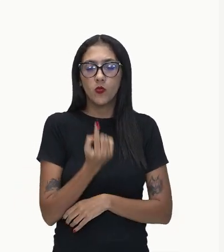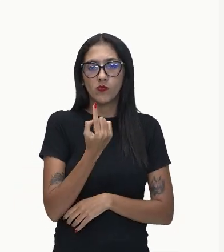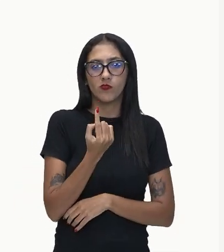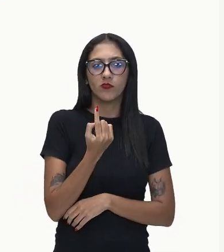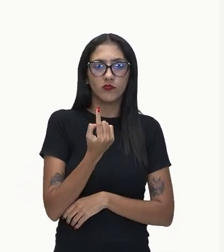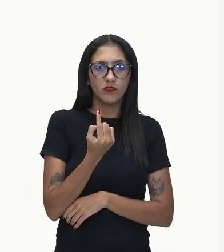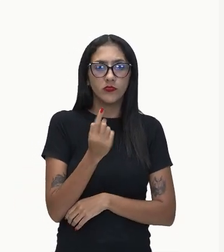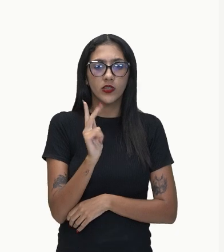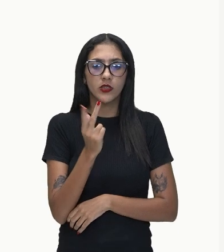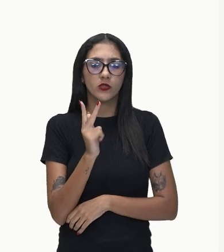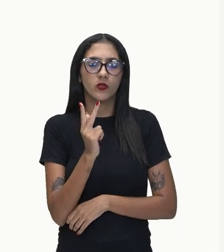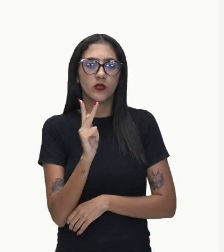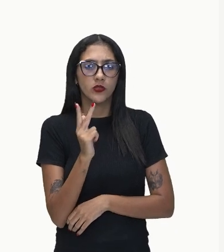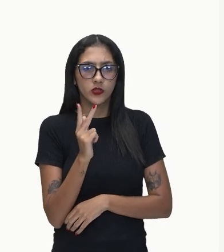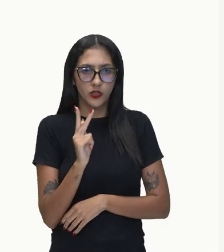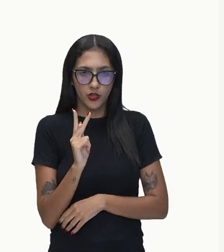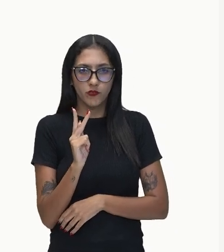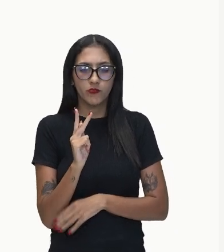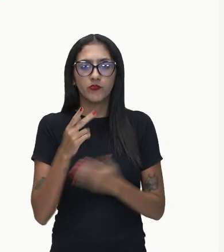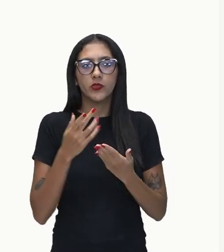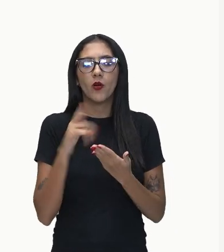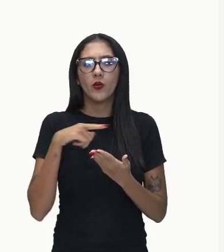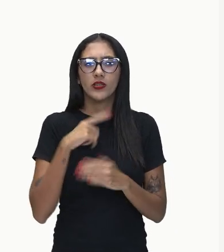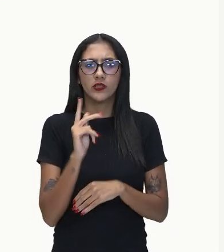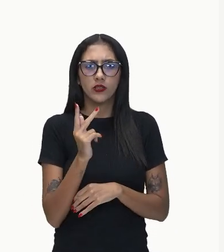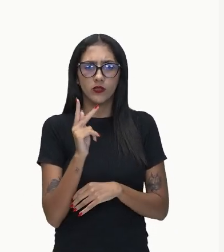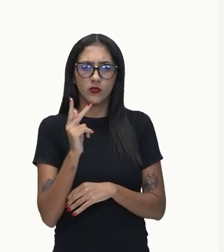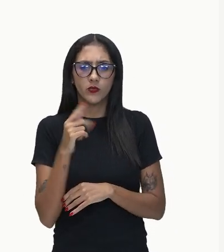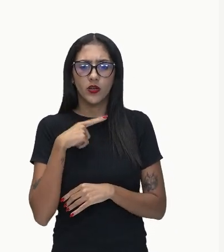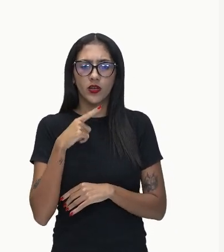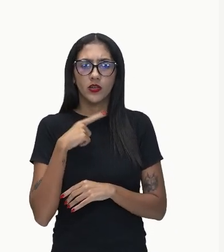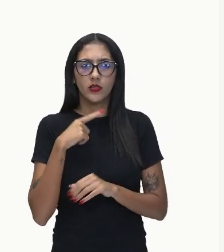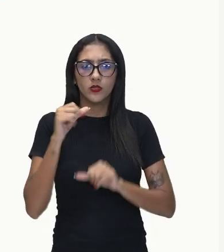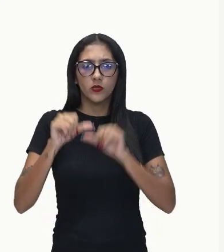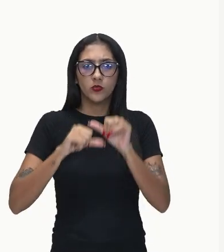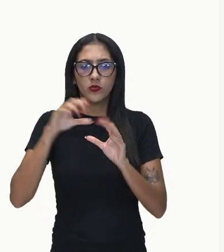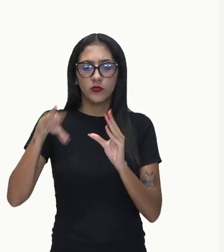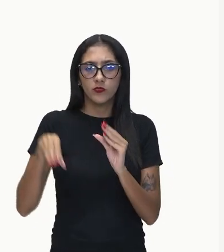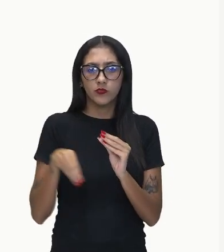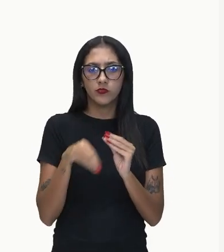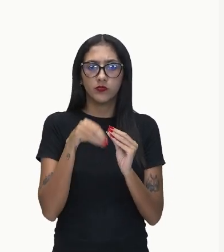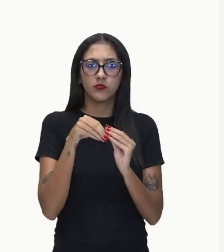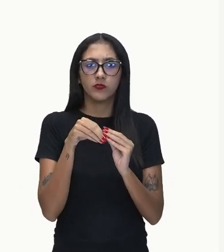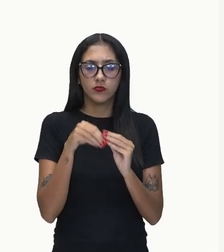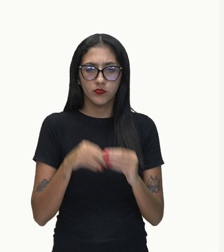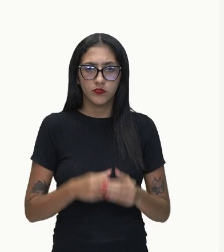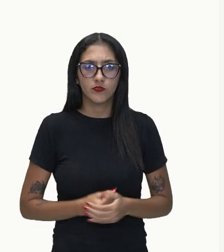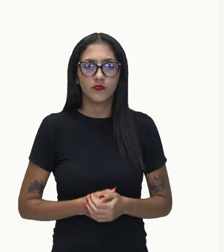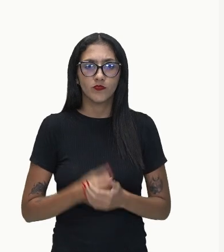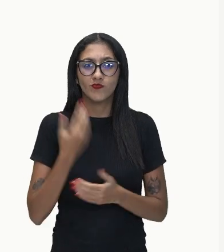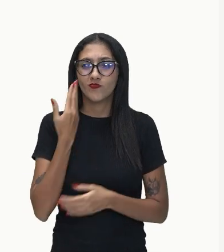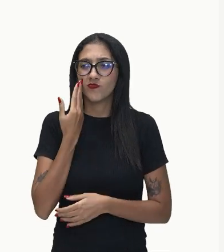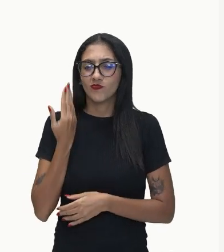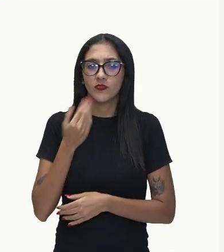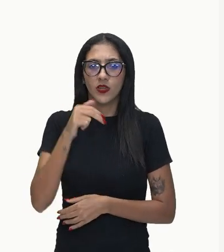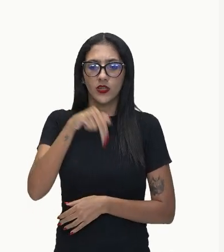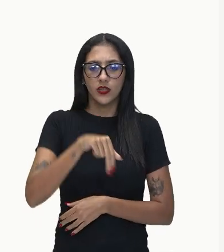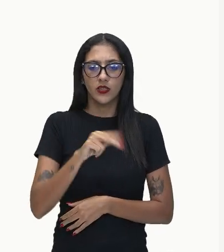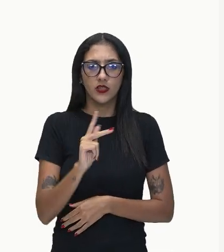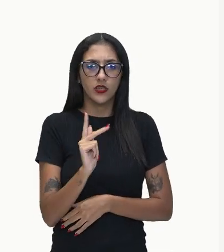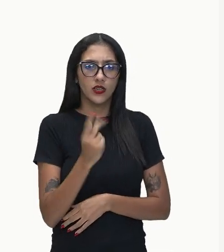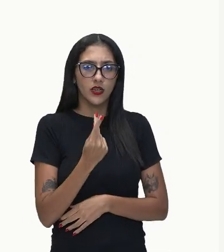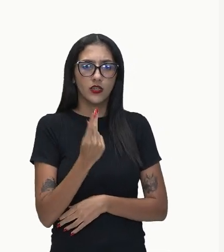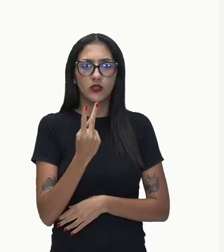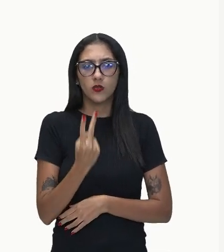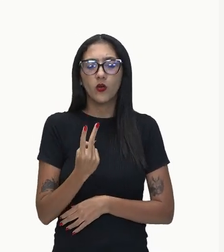apenas, que vem um radical orgânico aqui. Ou seja, vai ser aqui NH2. Isso daqui é uma amina primária.